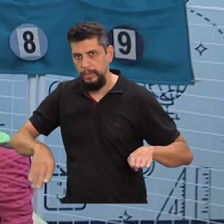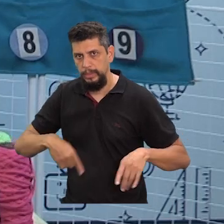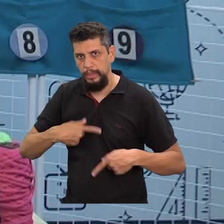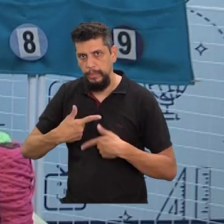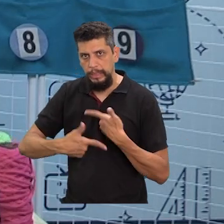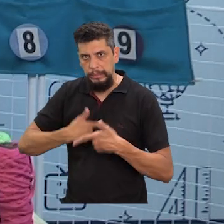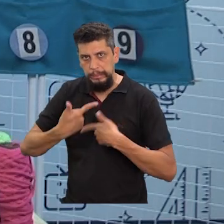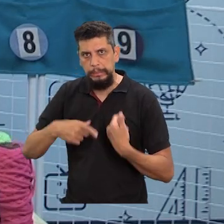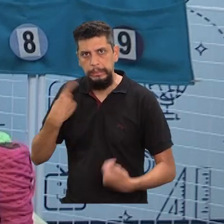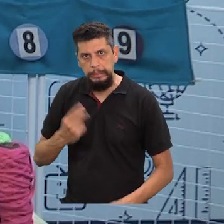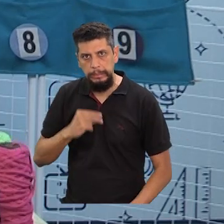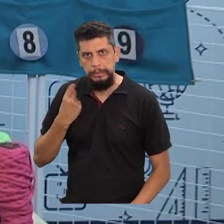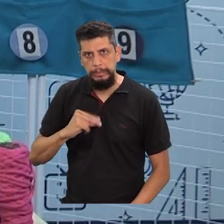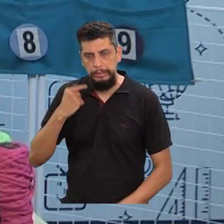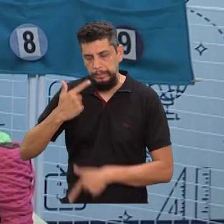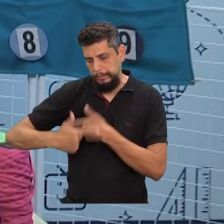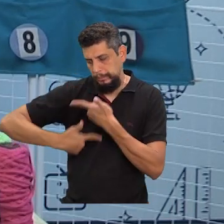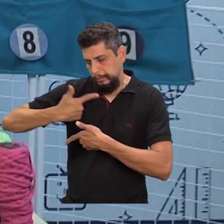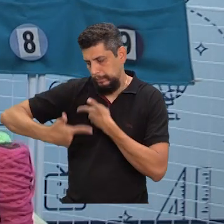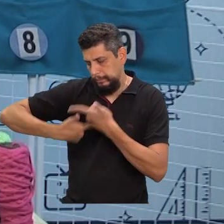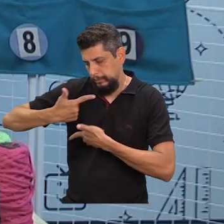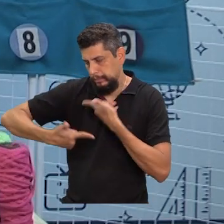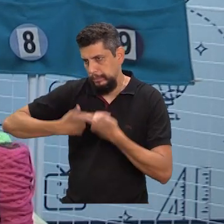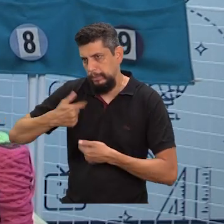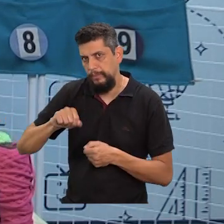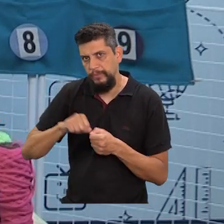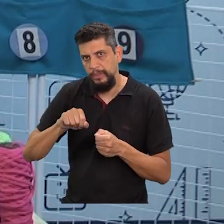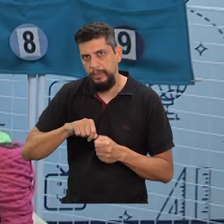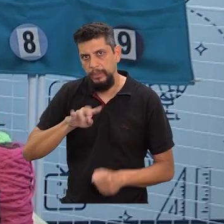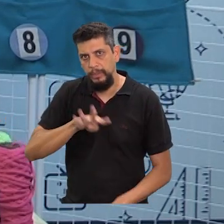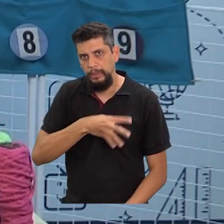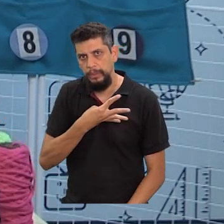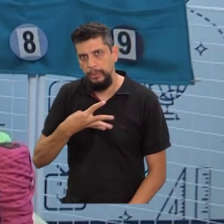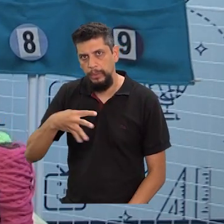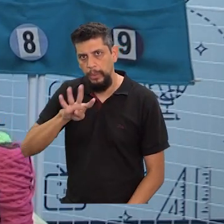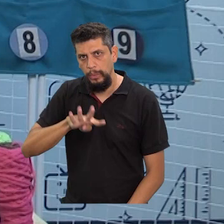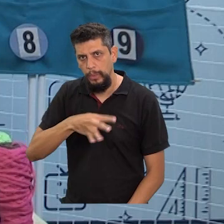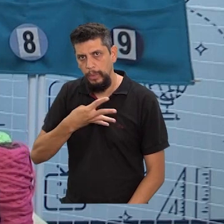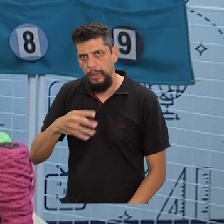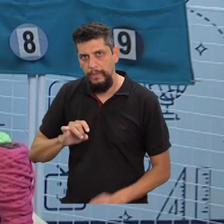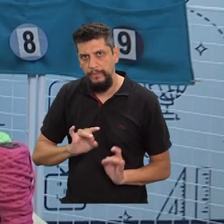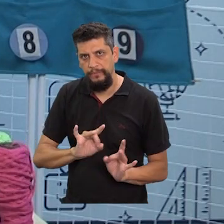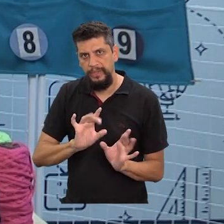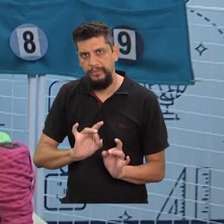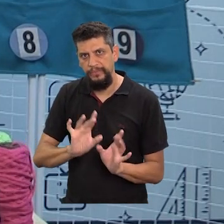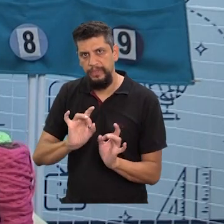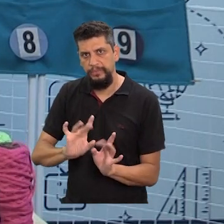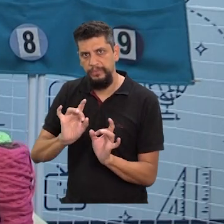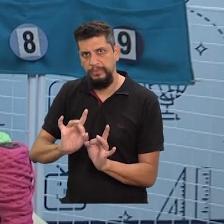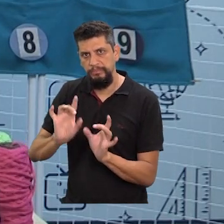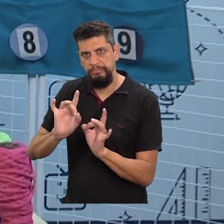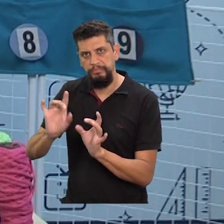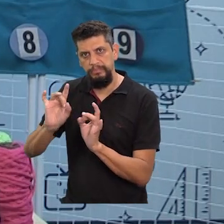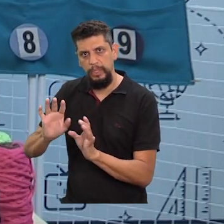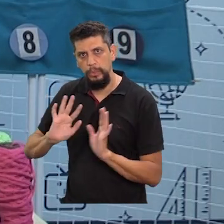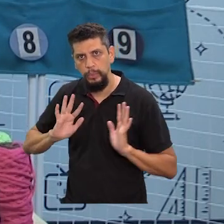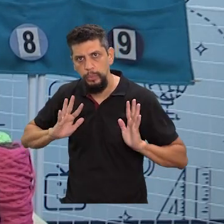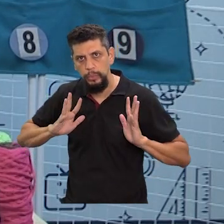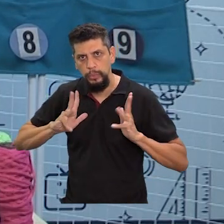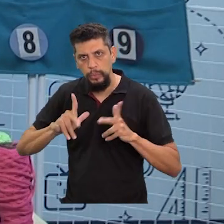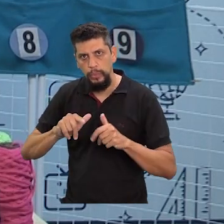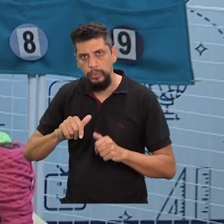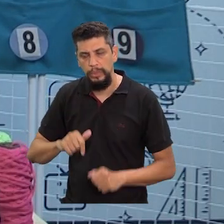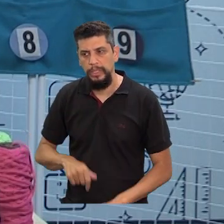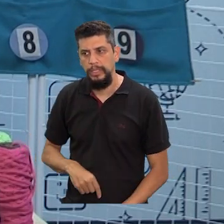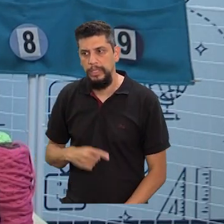então começou a trabalhar como nunca tinha trabalhado antes na vida. Tecia um tapete atrás do outro e vendia a todos. A fama então